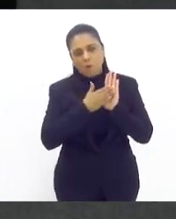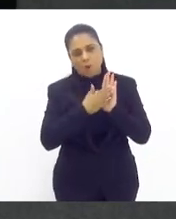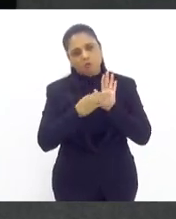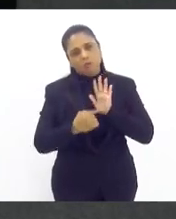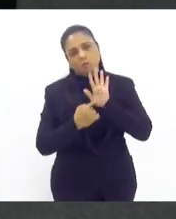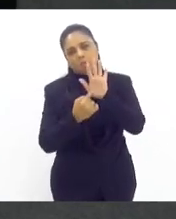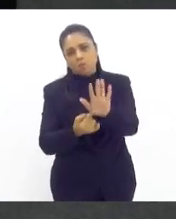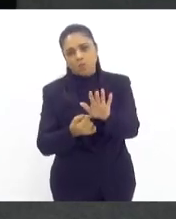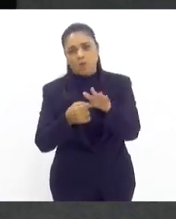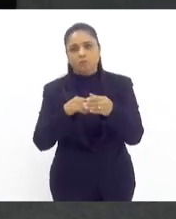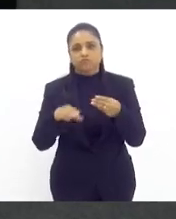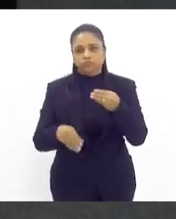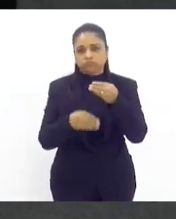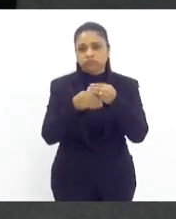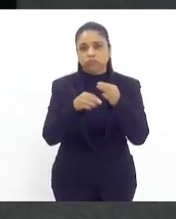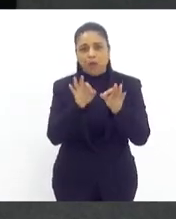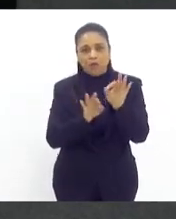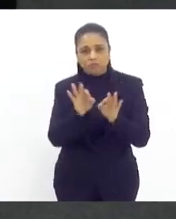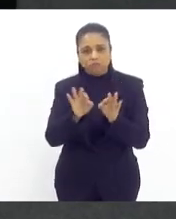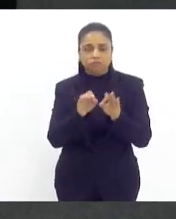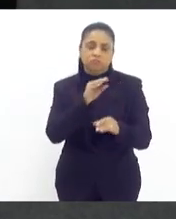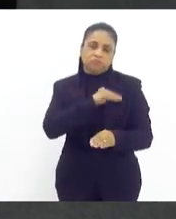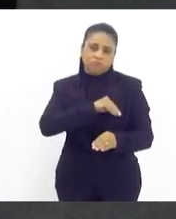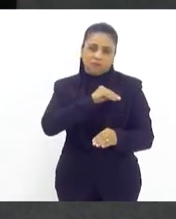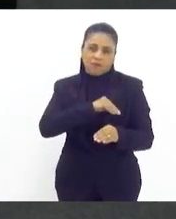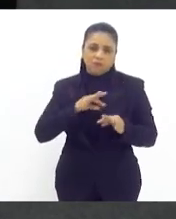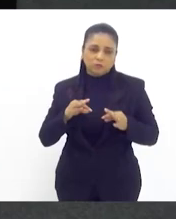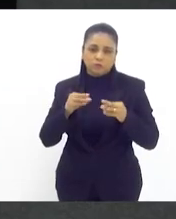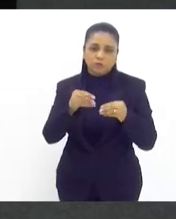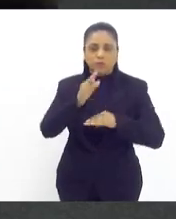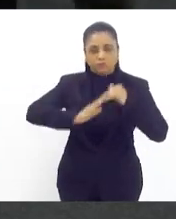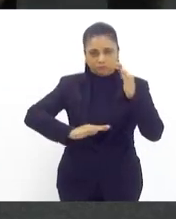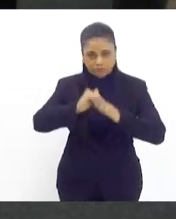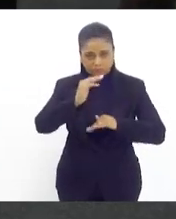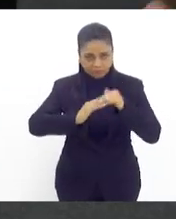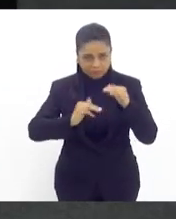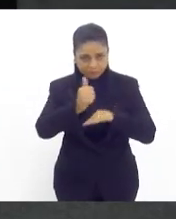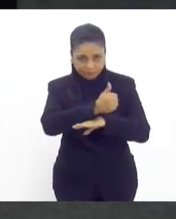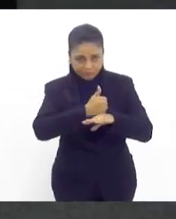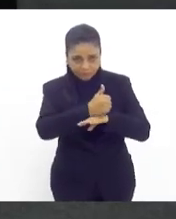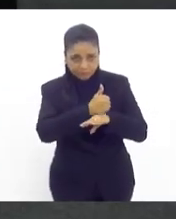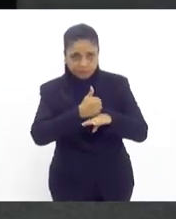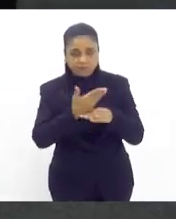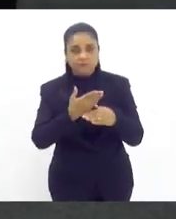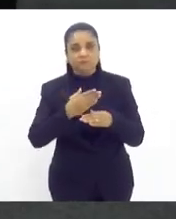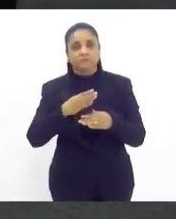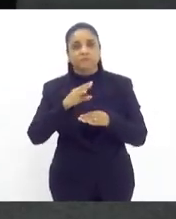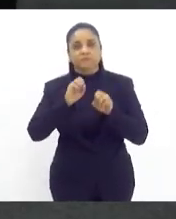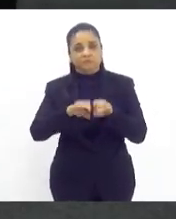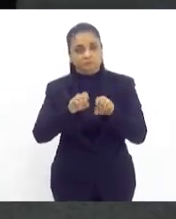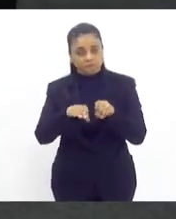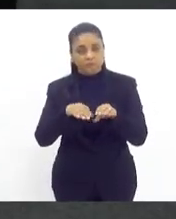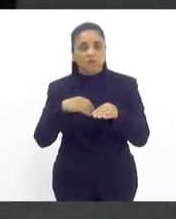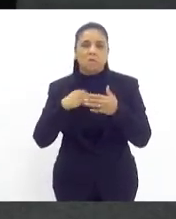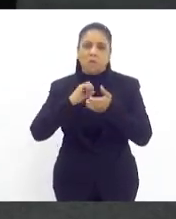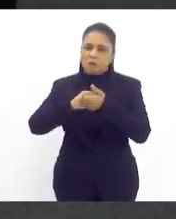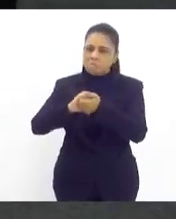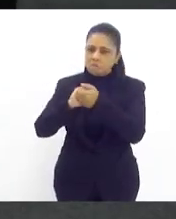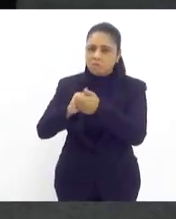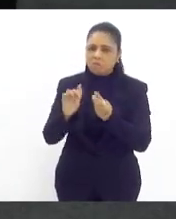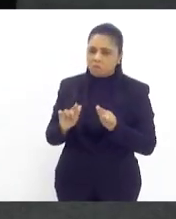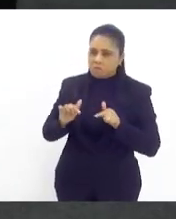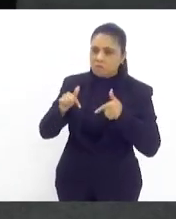reajuste salarial aos trabalhadores e aos Trabalhadores de todas as categorias então mais uma vez queria parabenizar a